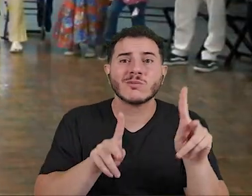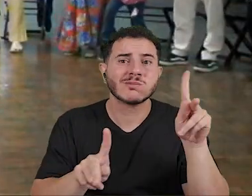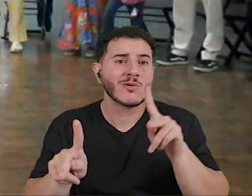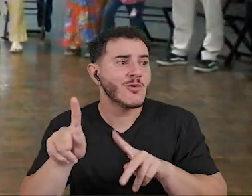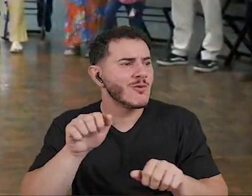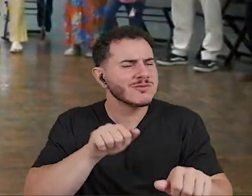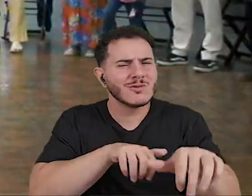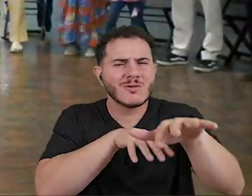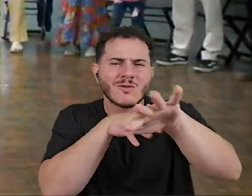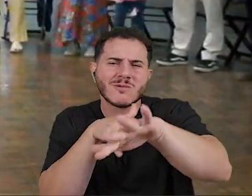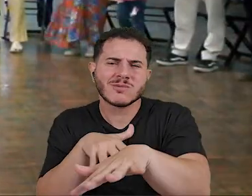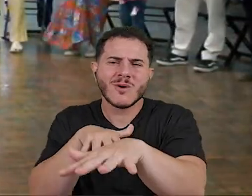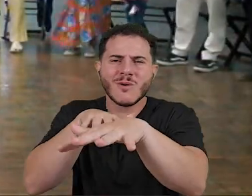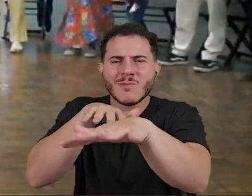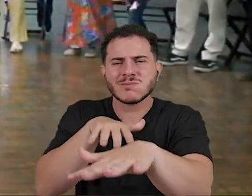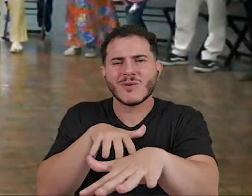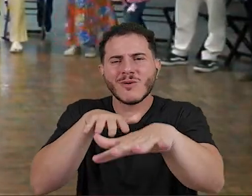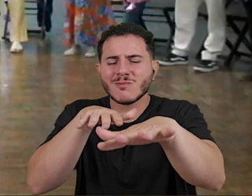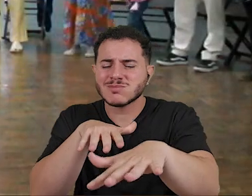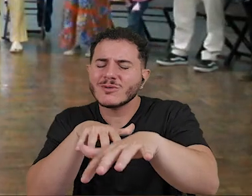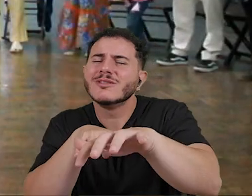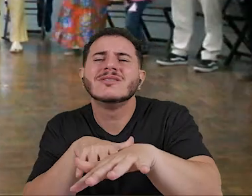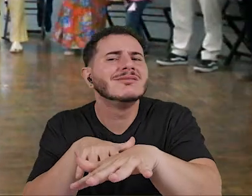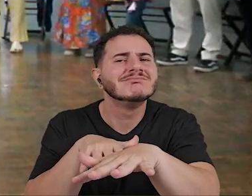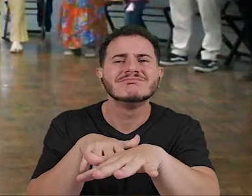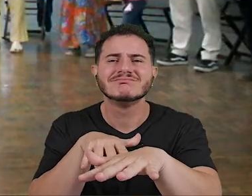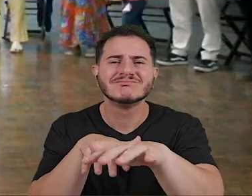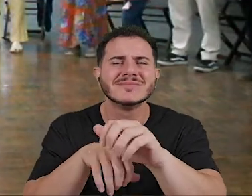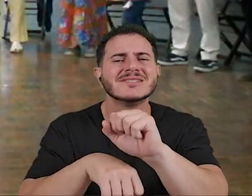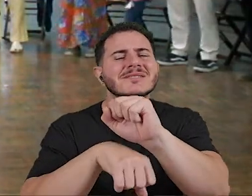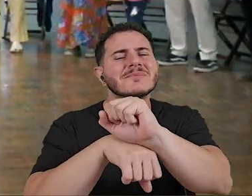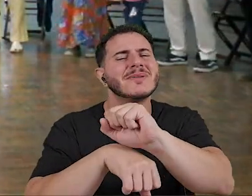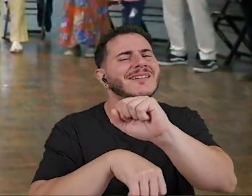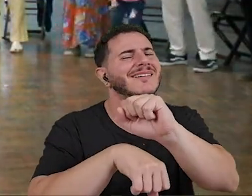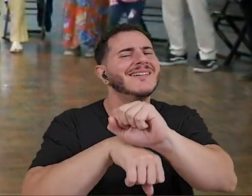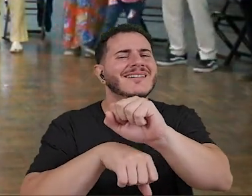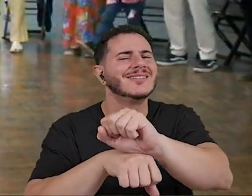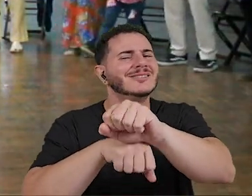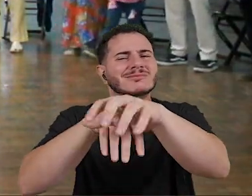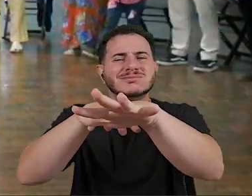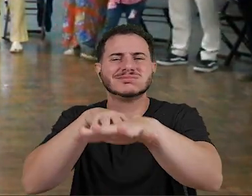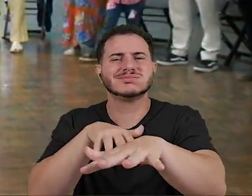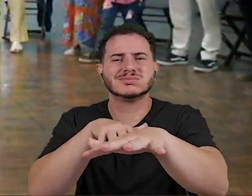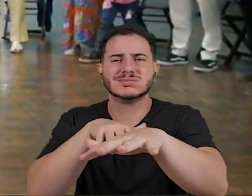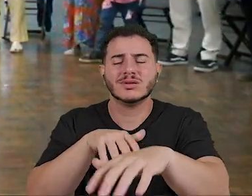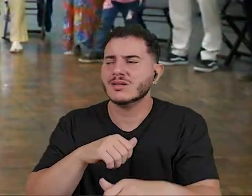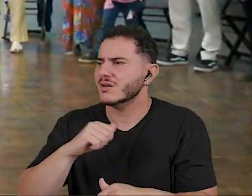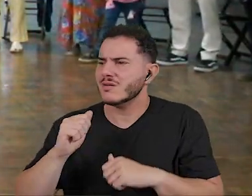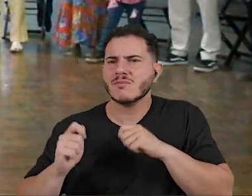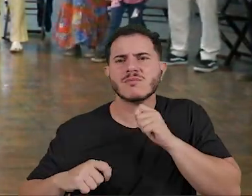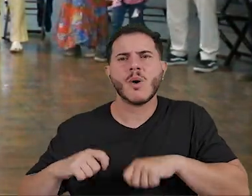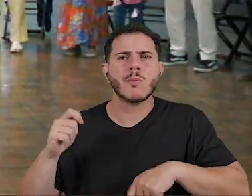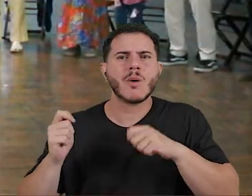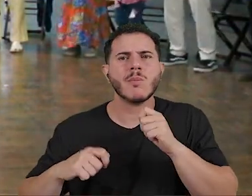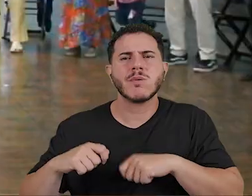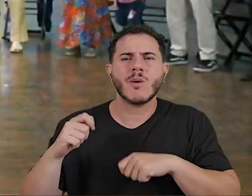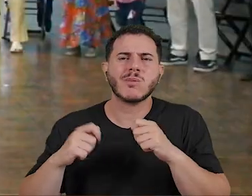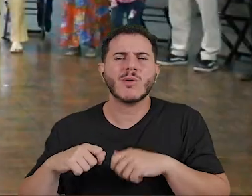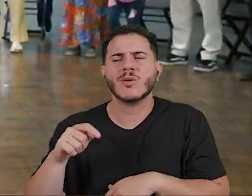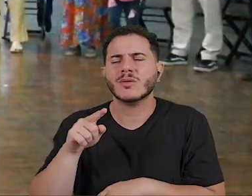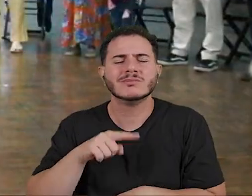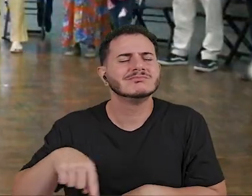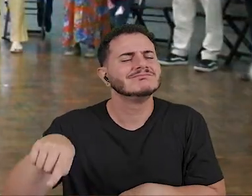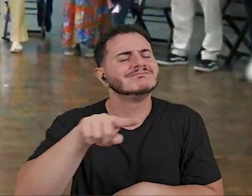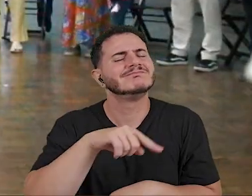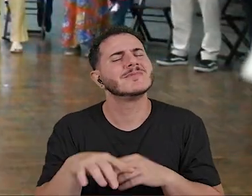esperar. O som dos nossos tambores o povo conhece bem. O passeio das baianas